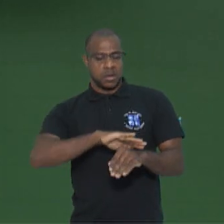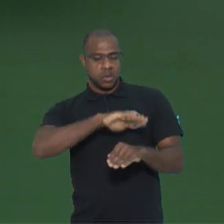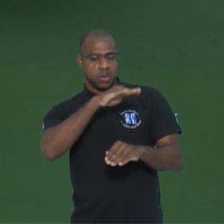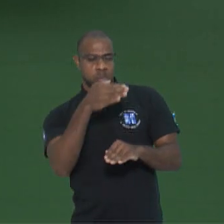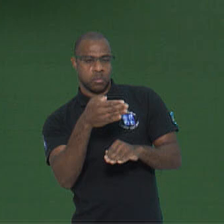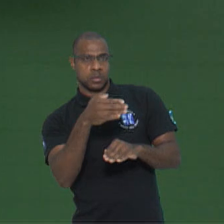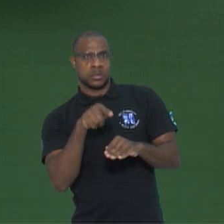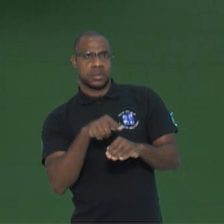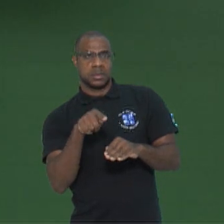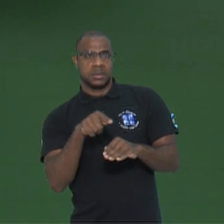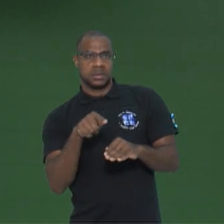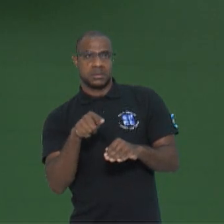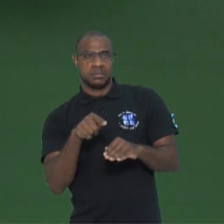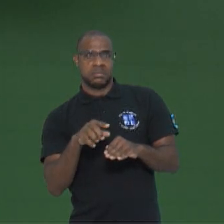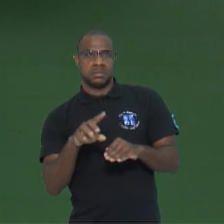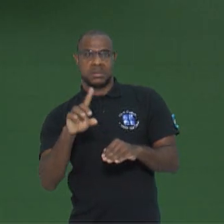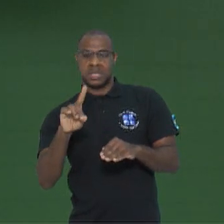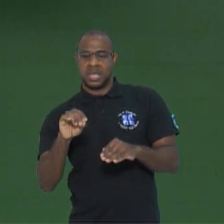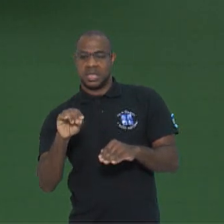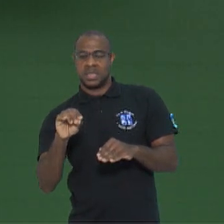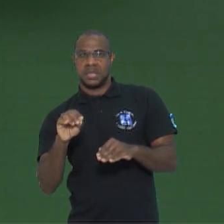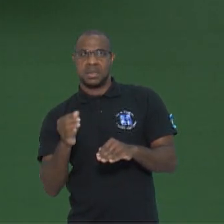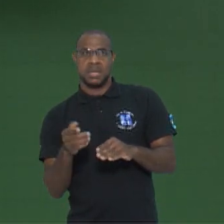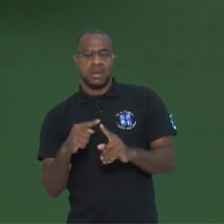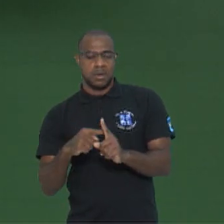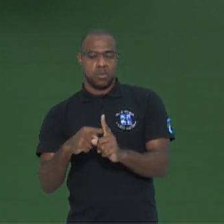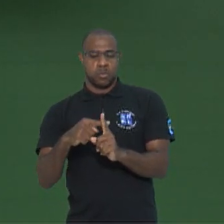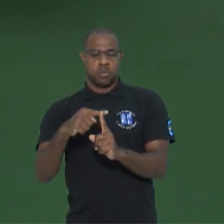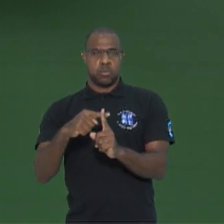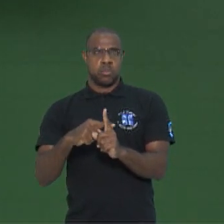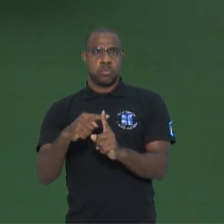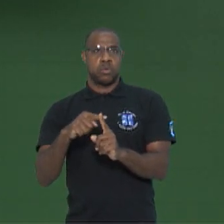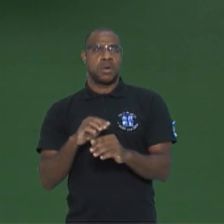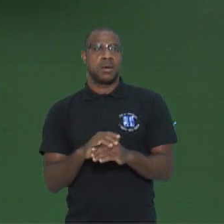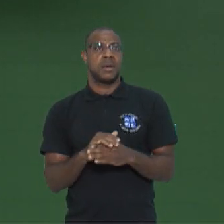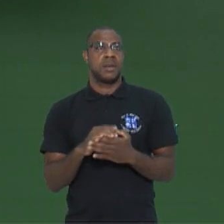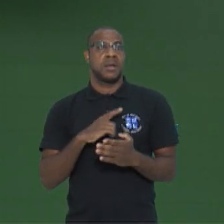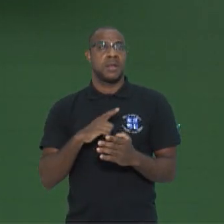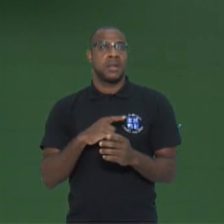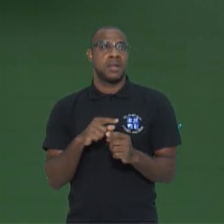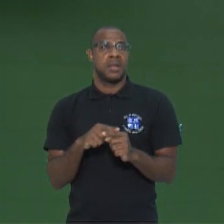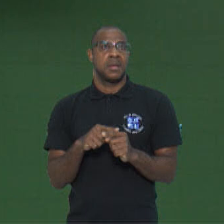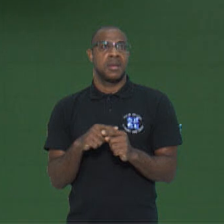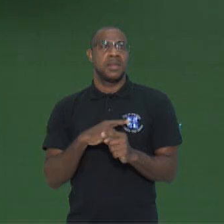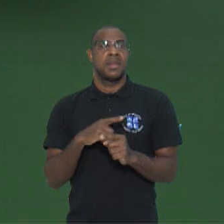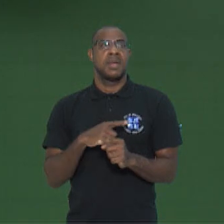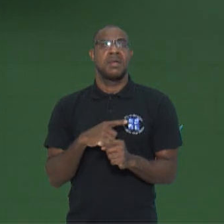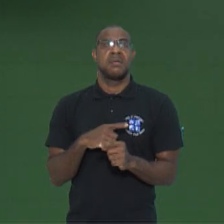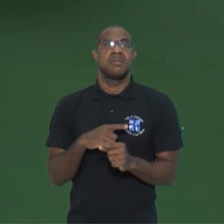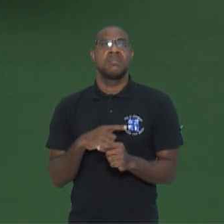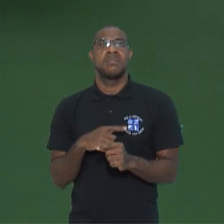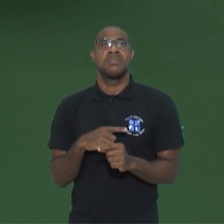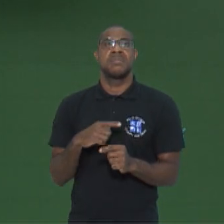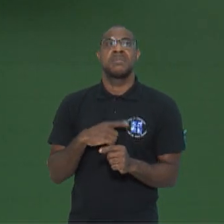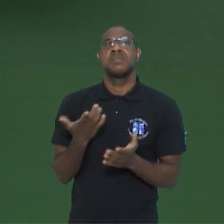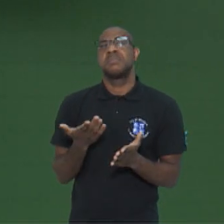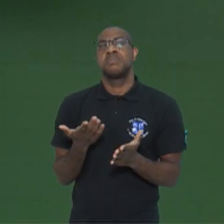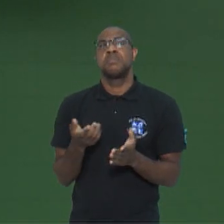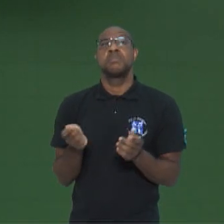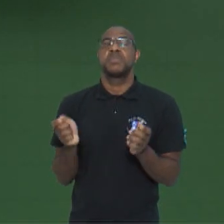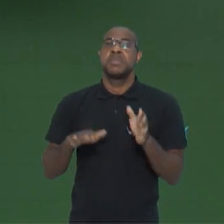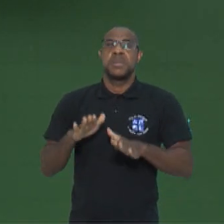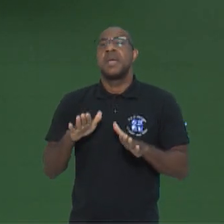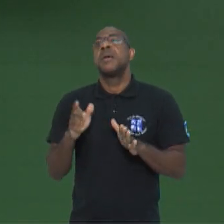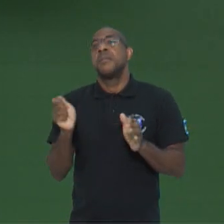Monte Aconcagua, que está a quase 7.000 metros de altitude, e a temperatura chega até menos 35 graus